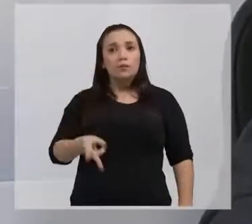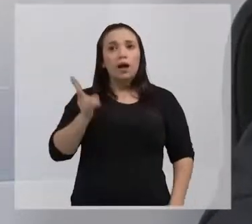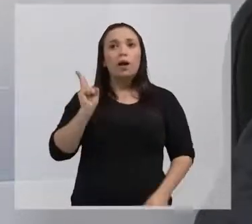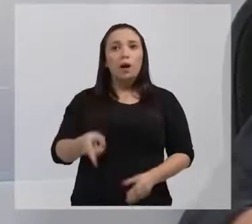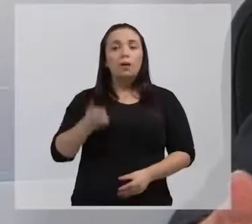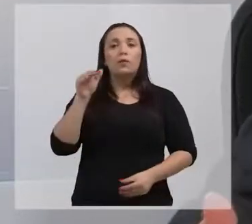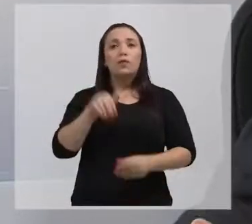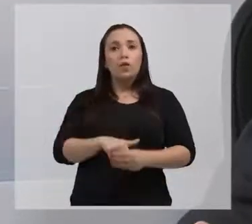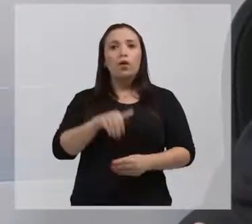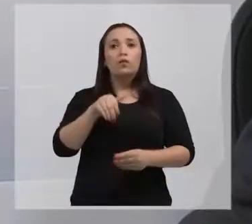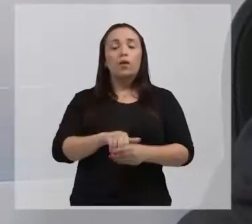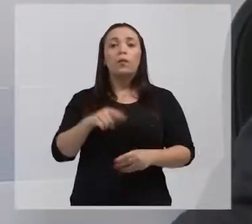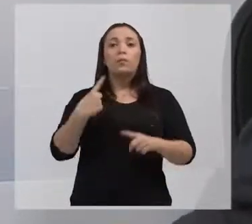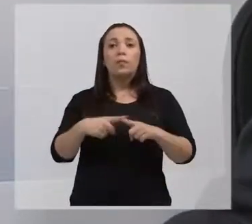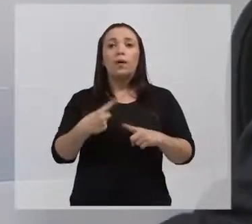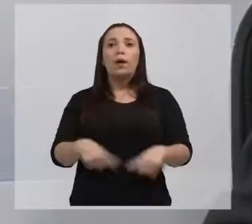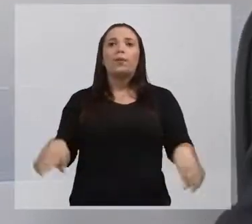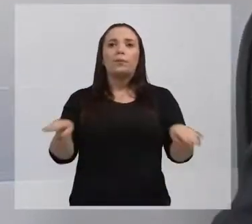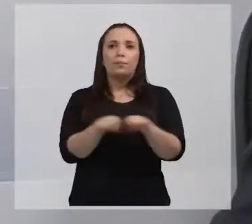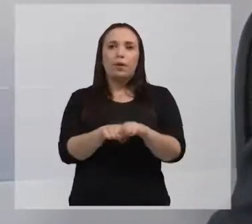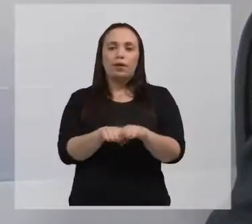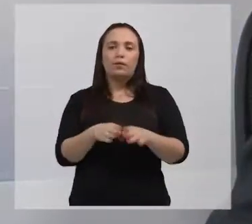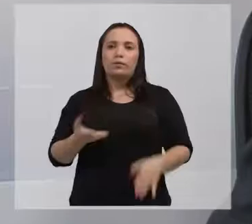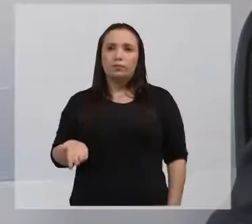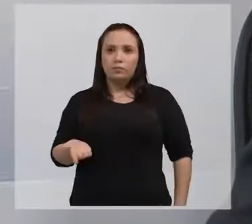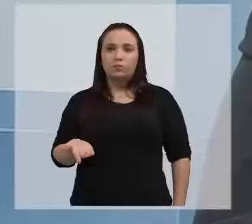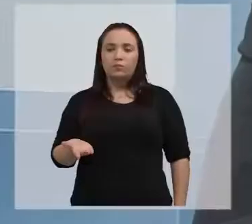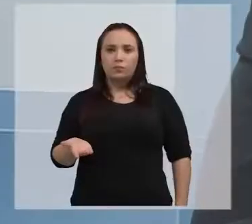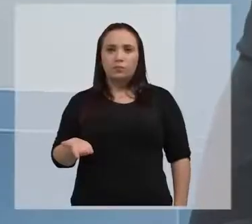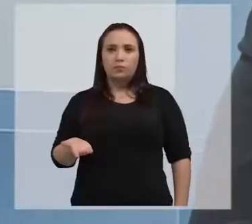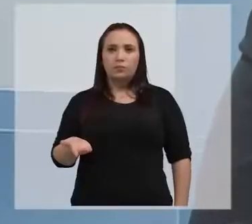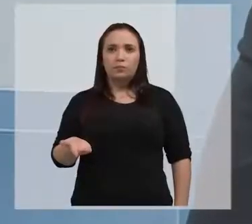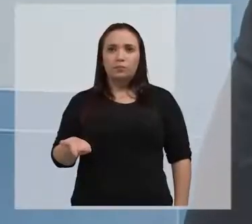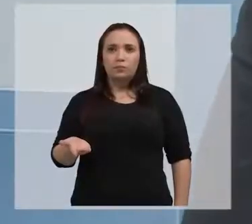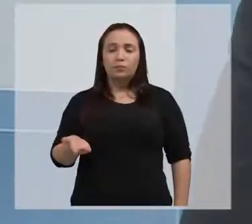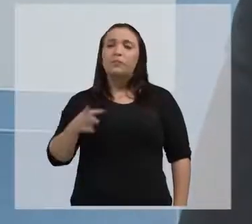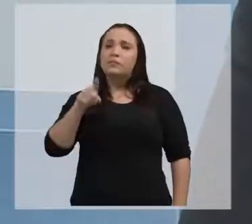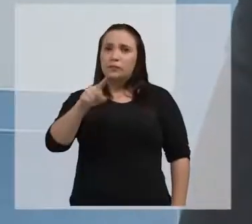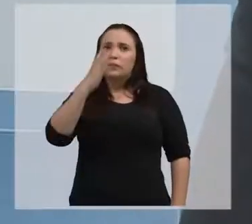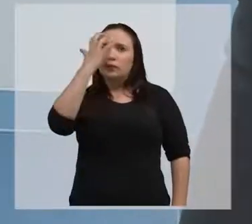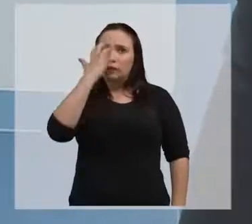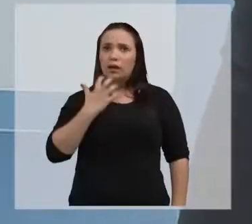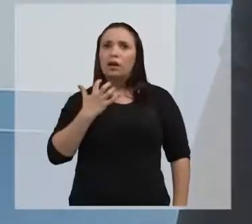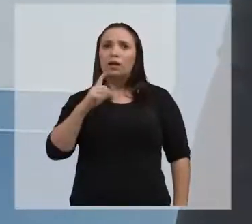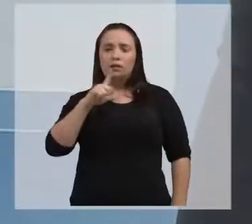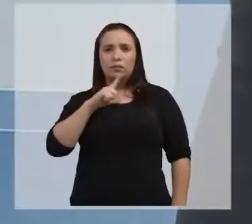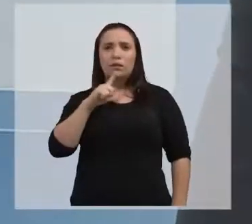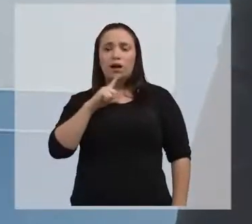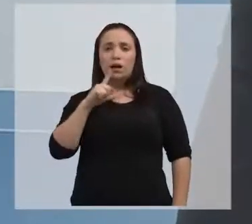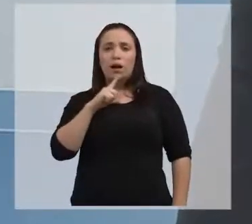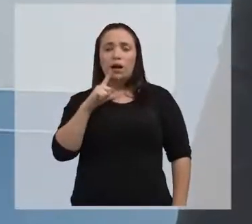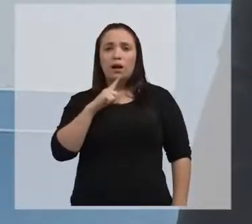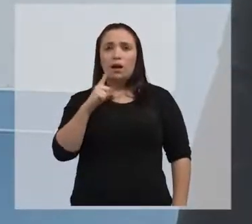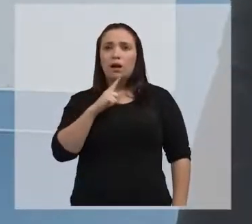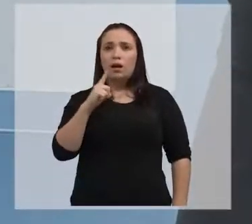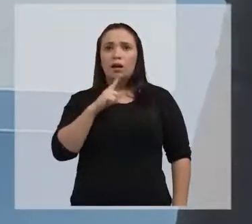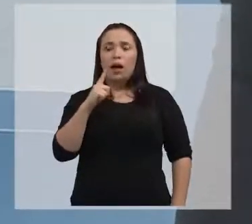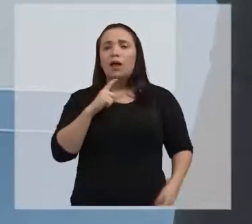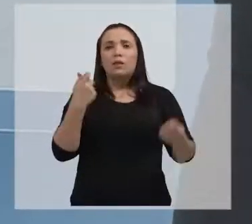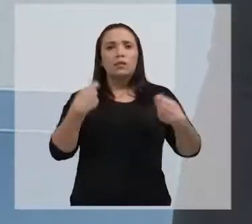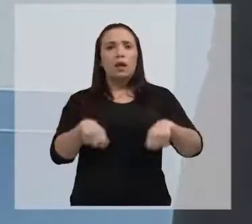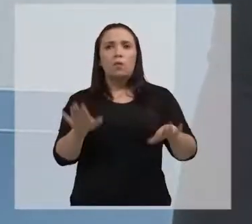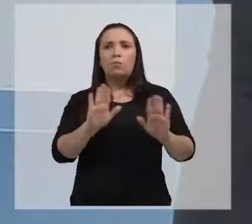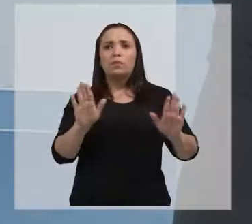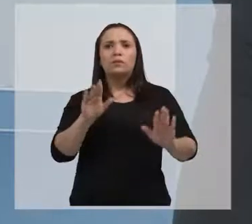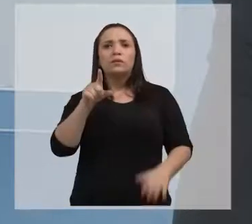sempre porque sempre é empate. Tem um empate de 5-5. E a coisa é tão séria, que não precisa mais você